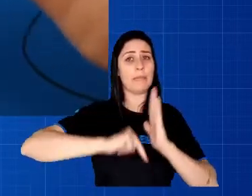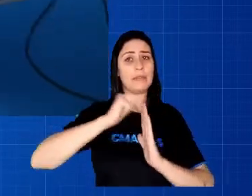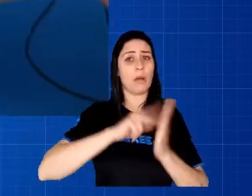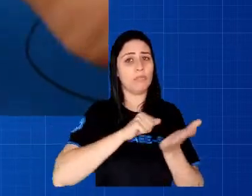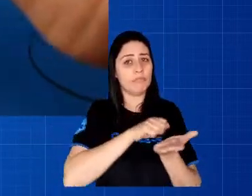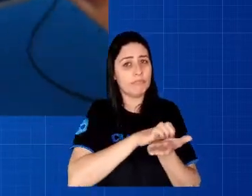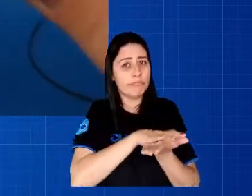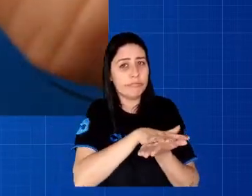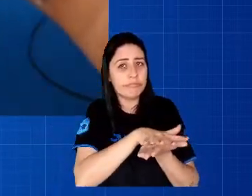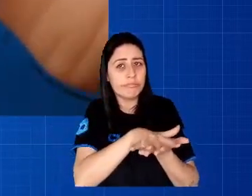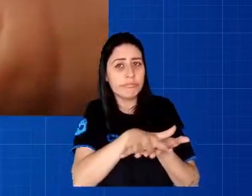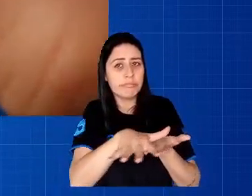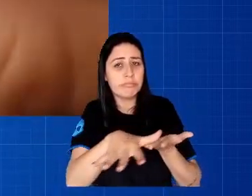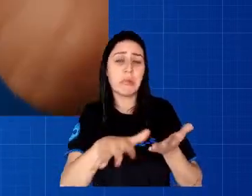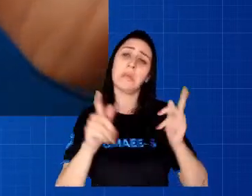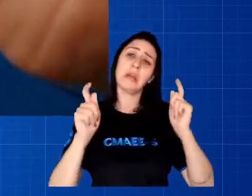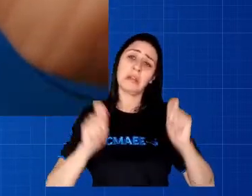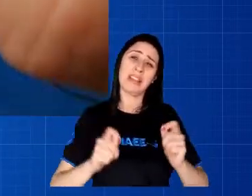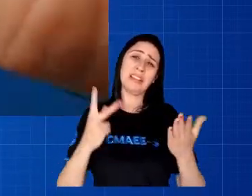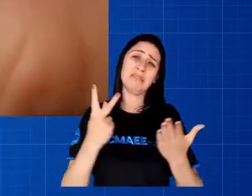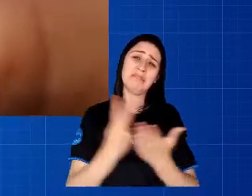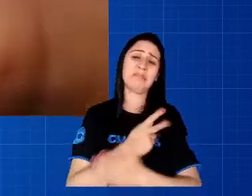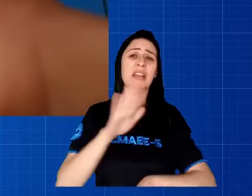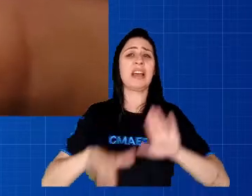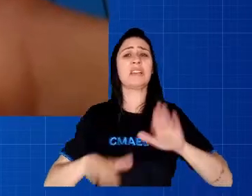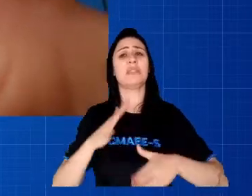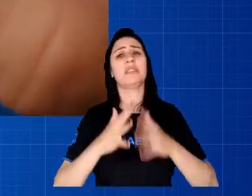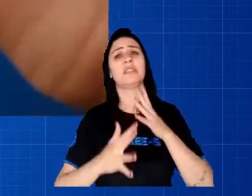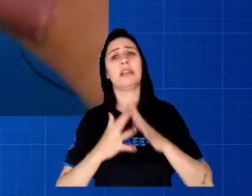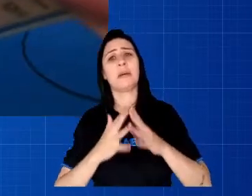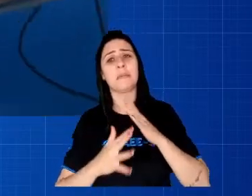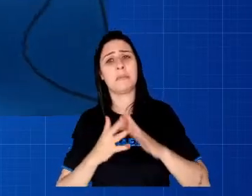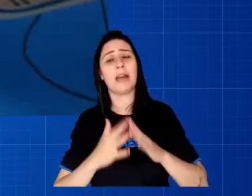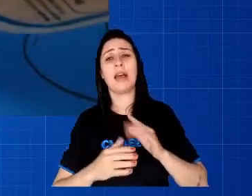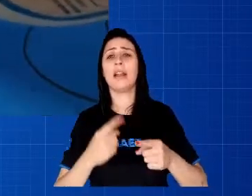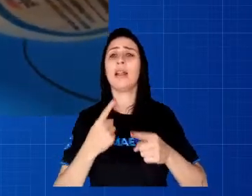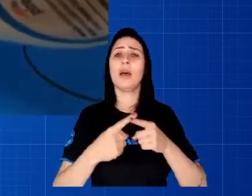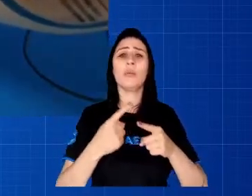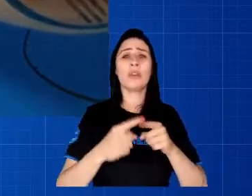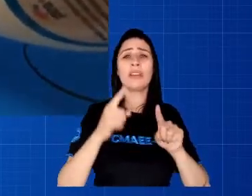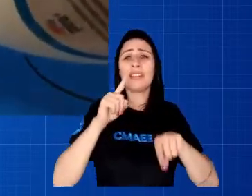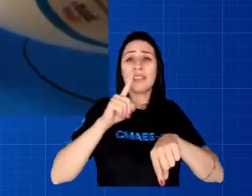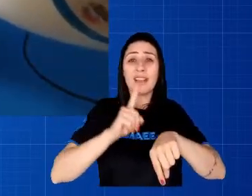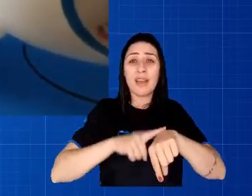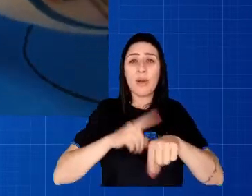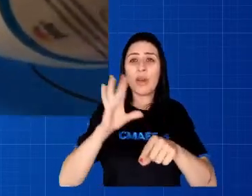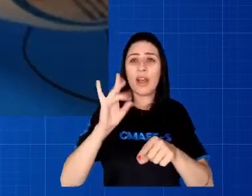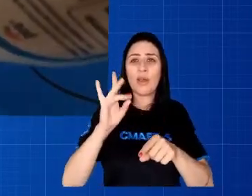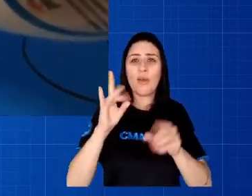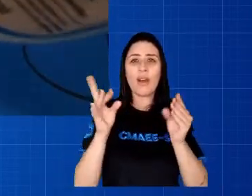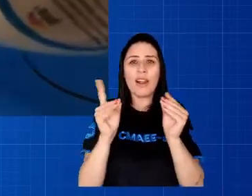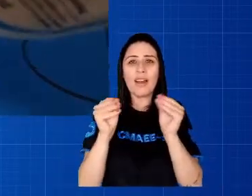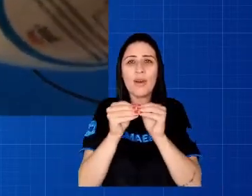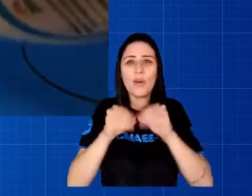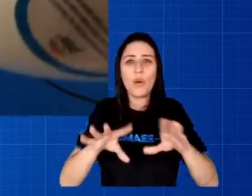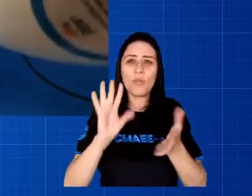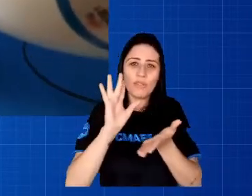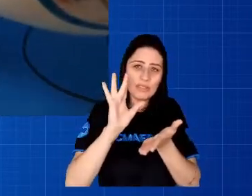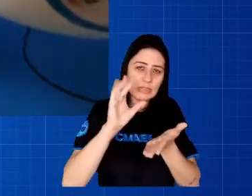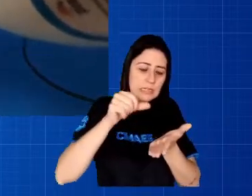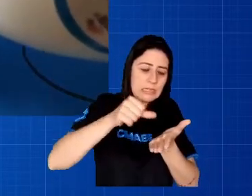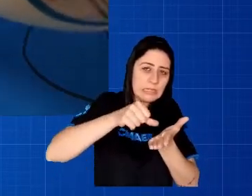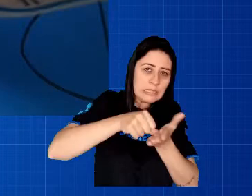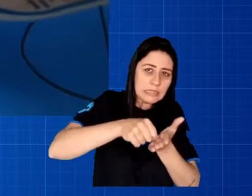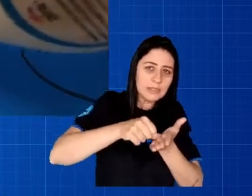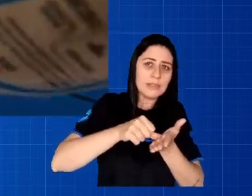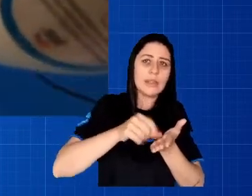isso pode acabar atrapalhando o teu processo, porque a própria casca de ovo, quando for pressionada, ela vai espalhar o excedente da